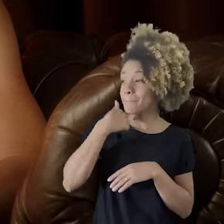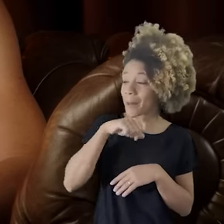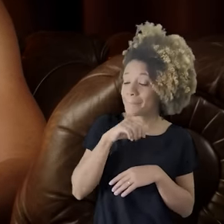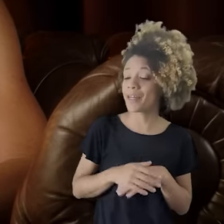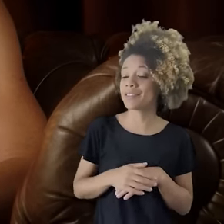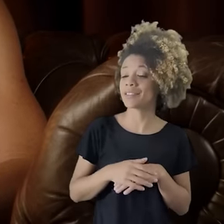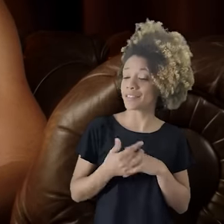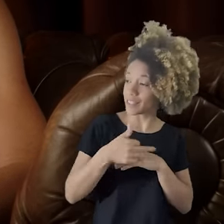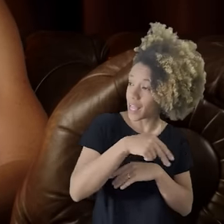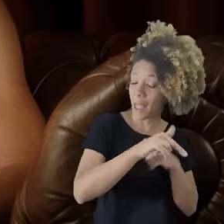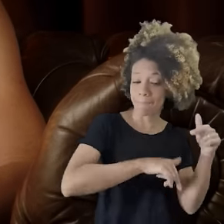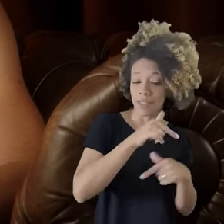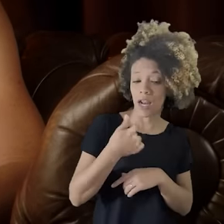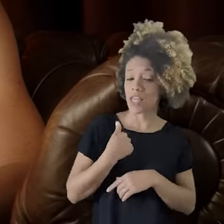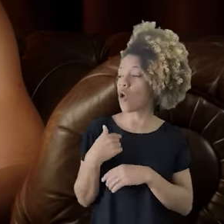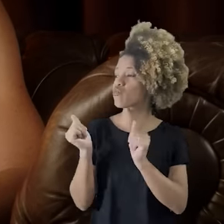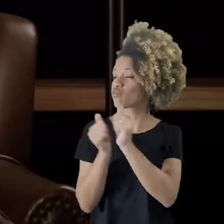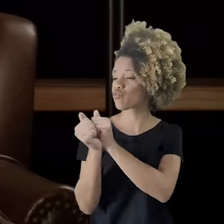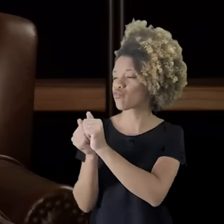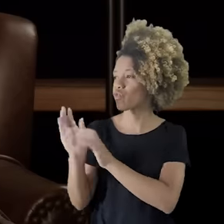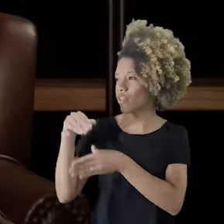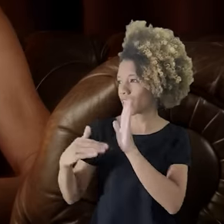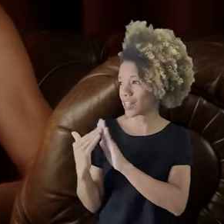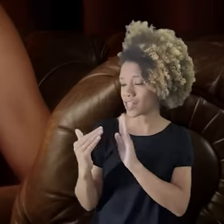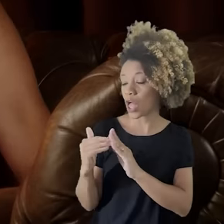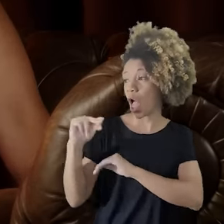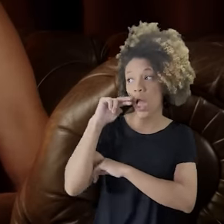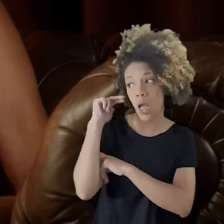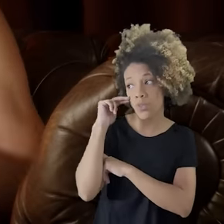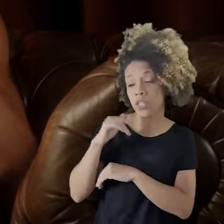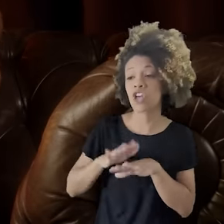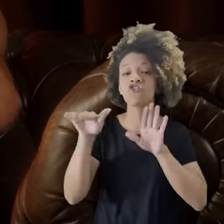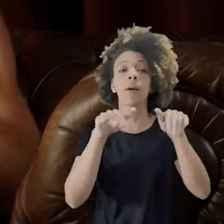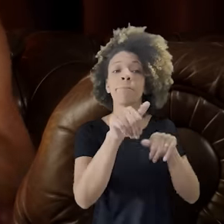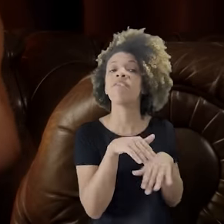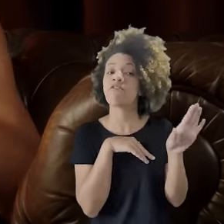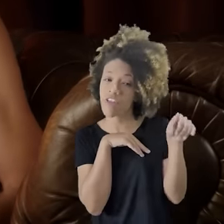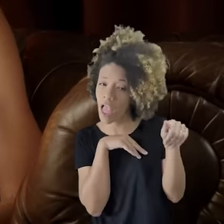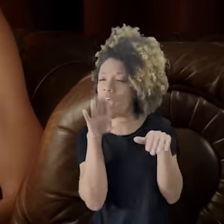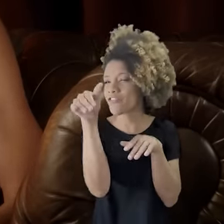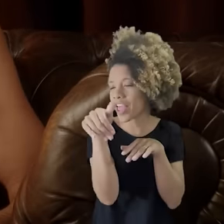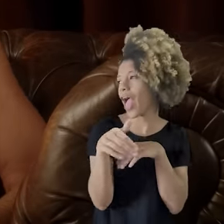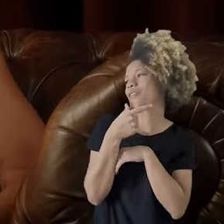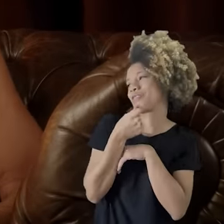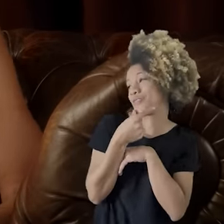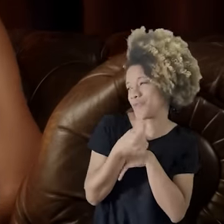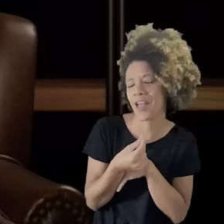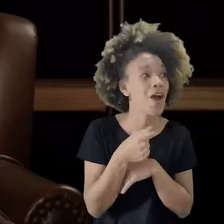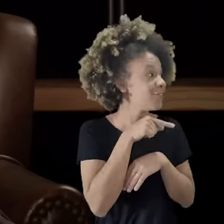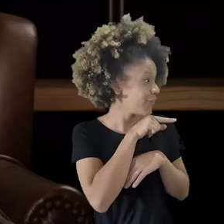minha mãe saía para trabalhar e eu ficava com os meninos lá e a calcinha e ela chamava os meninos vem cá vem cá